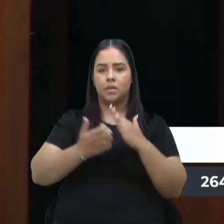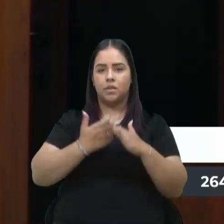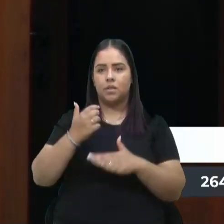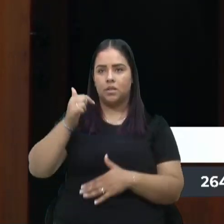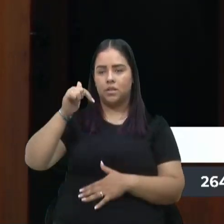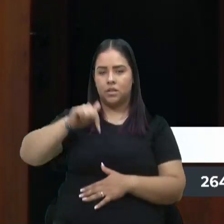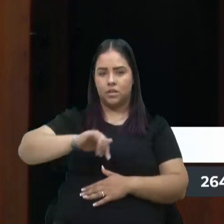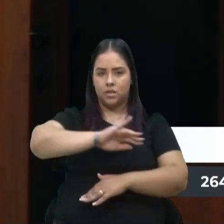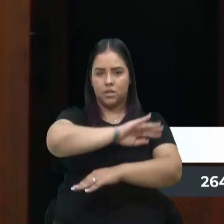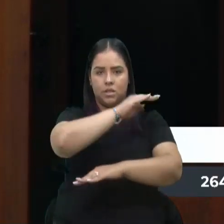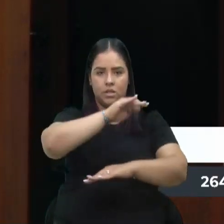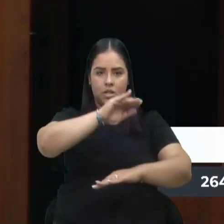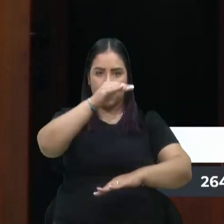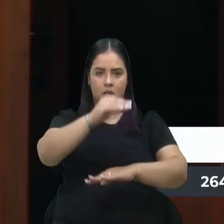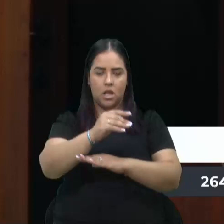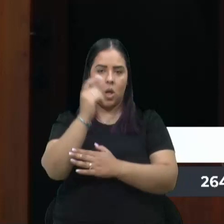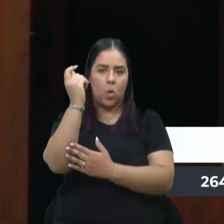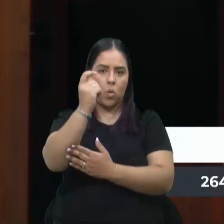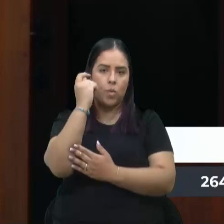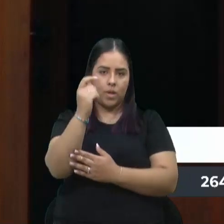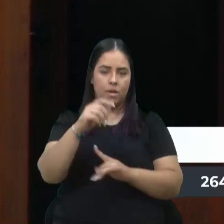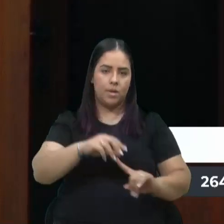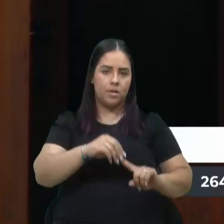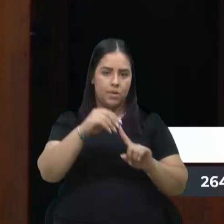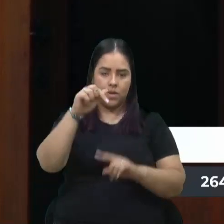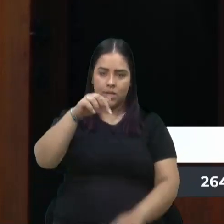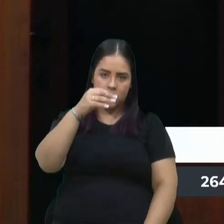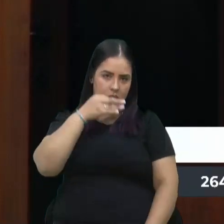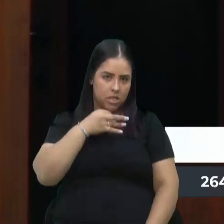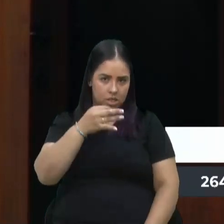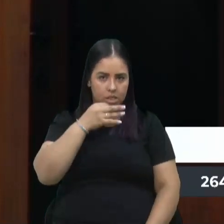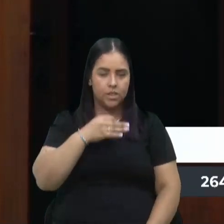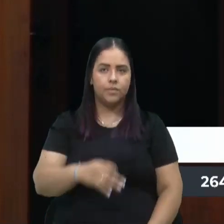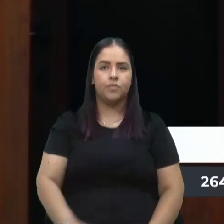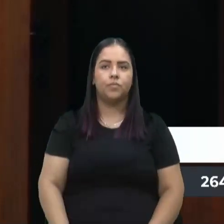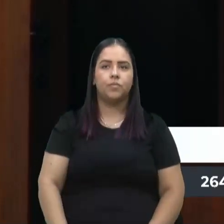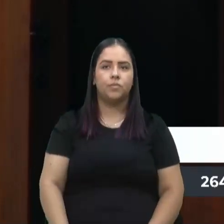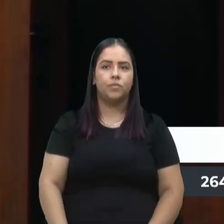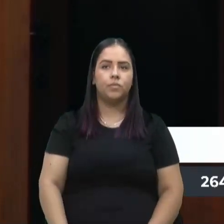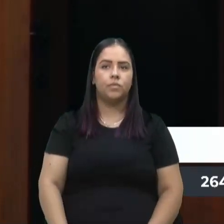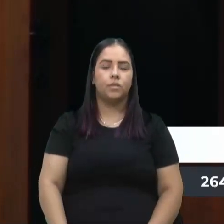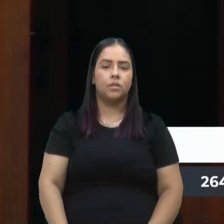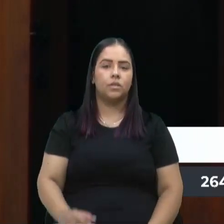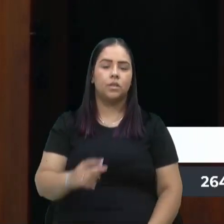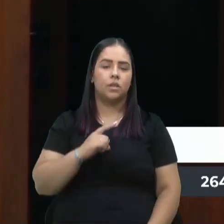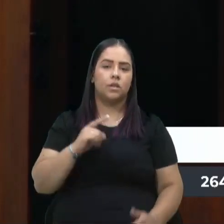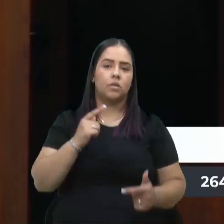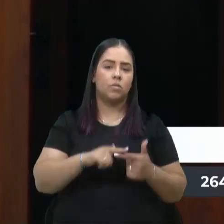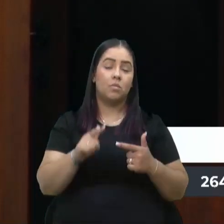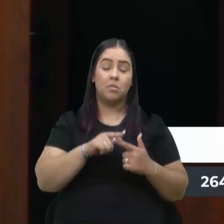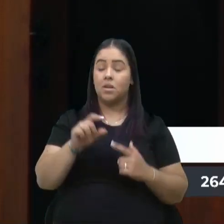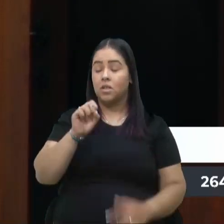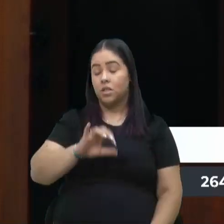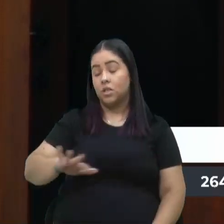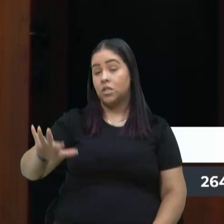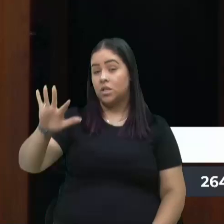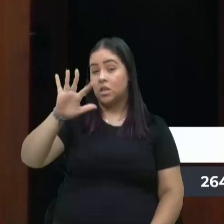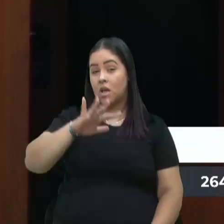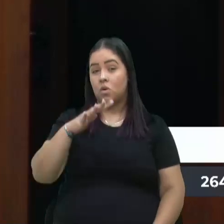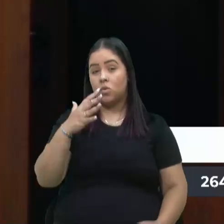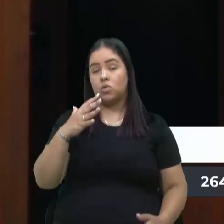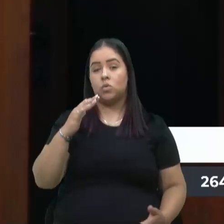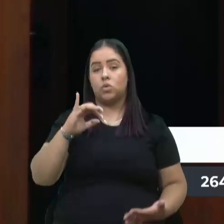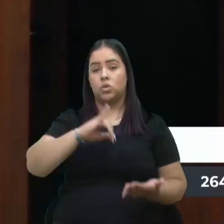empresas aqui da Serra, e principalmente, óbvio, de Caxias do Sul, elas têm problemas, em geral,